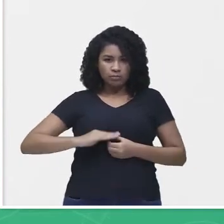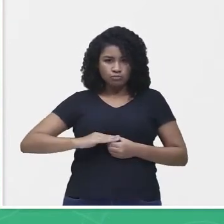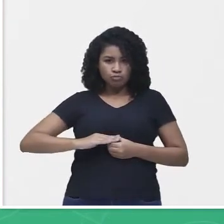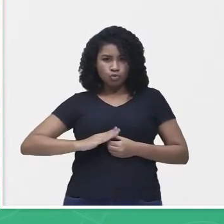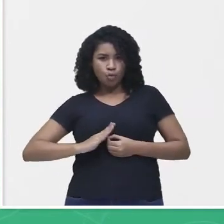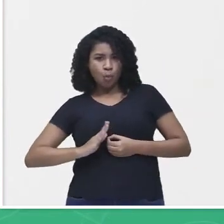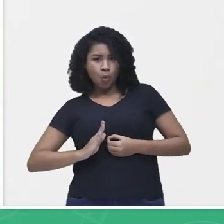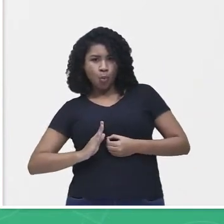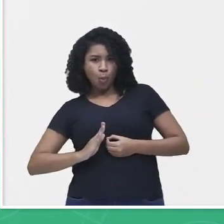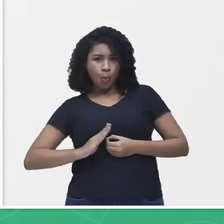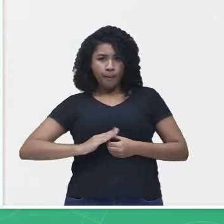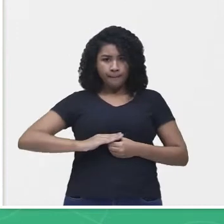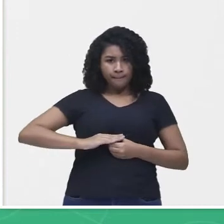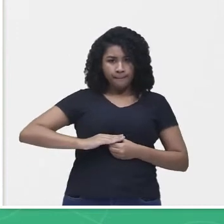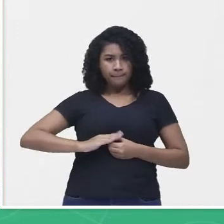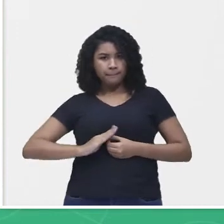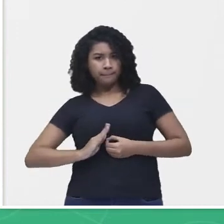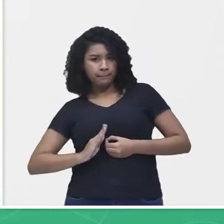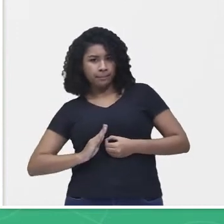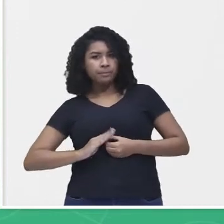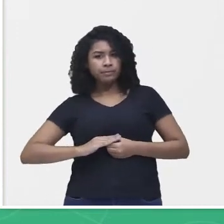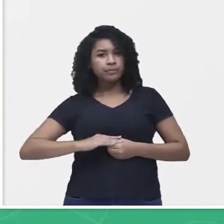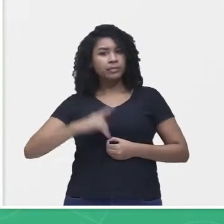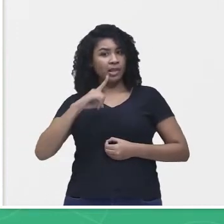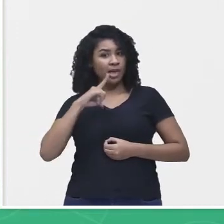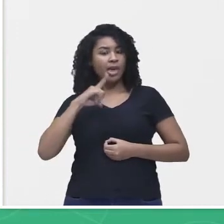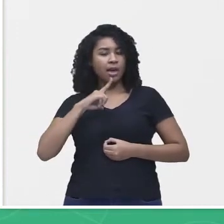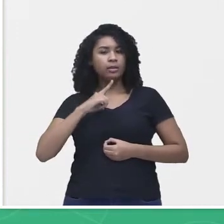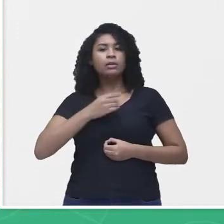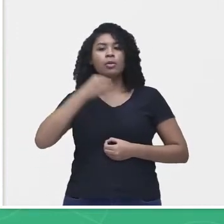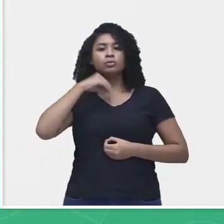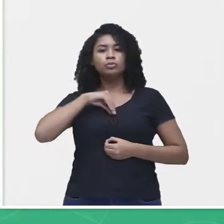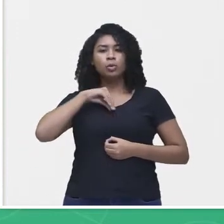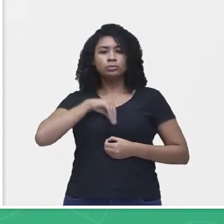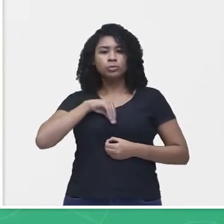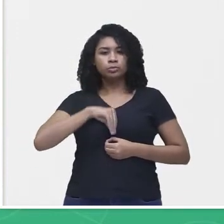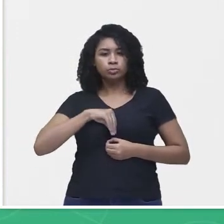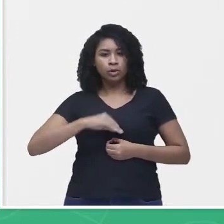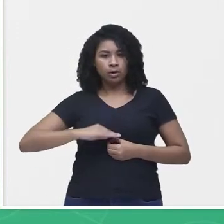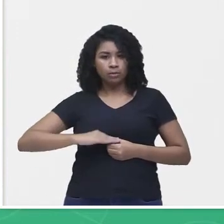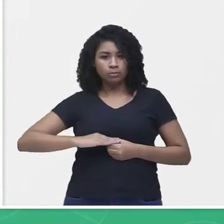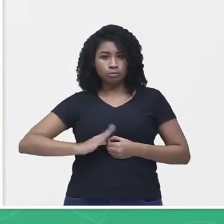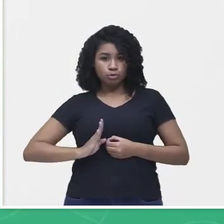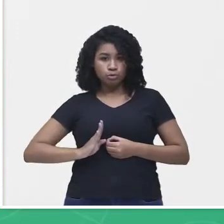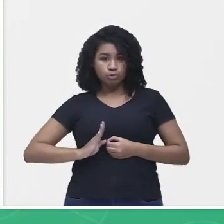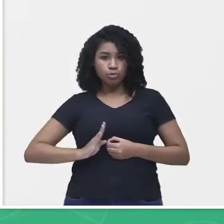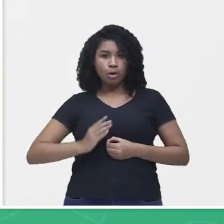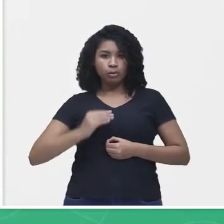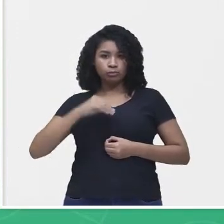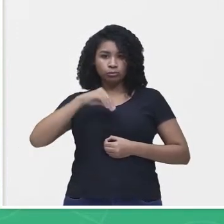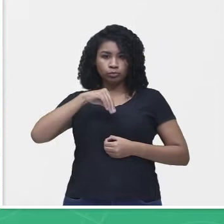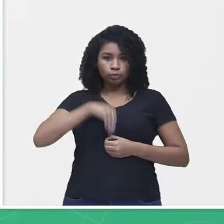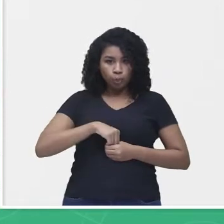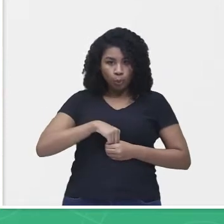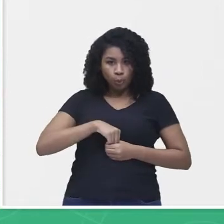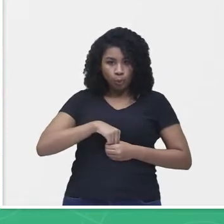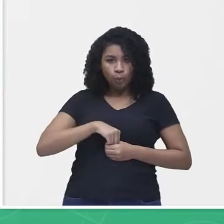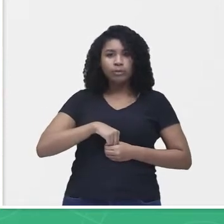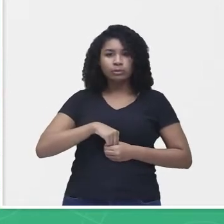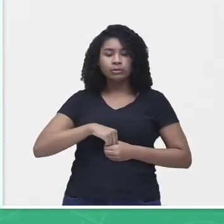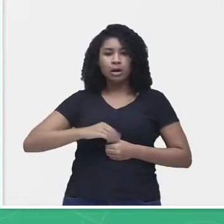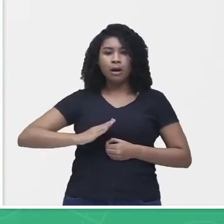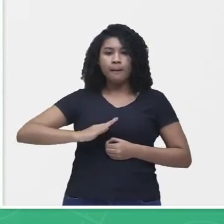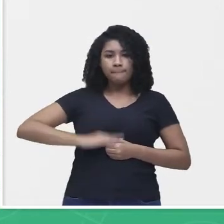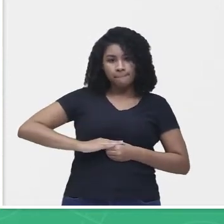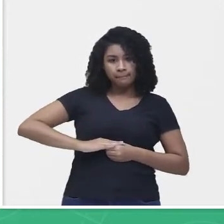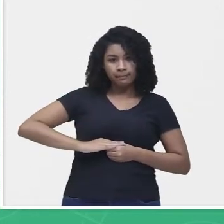entre o estômago e o esôfago. Quando vai a comida, essa válvula se abre e a comida vai para o estômago. É assim que funciona. O